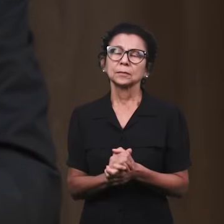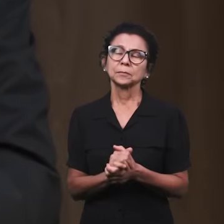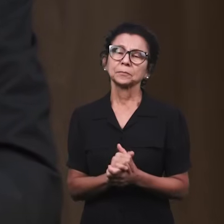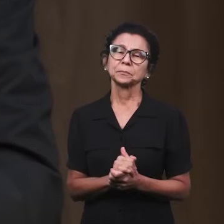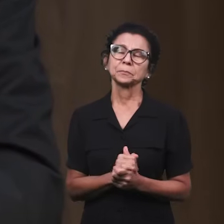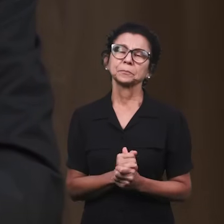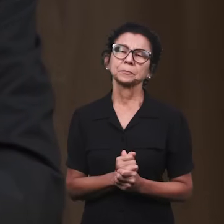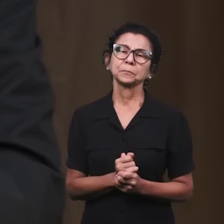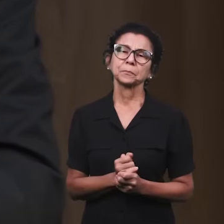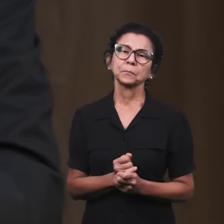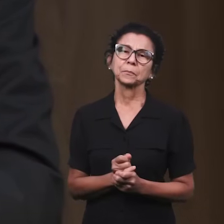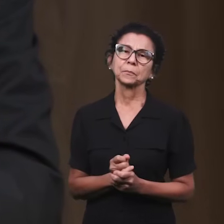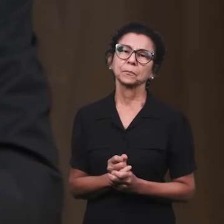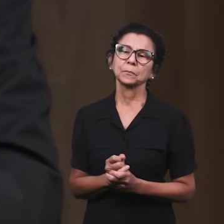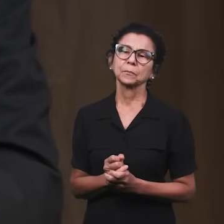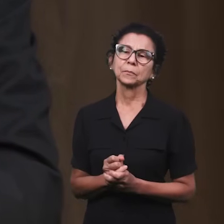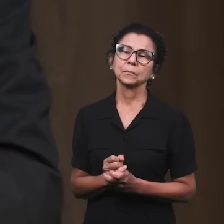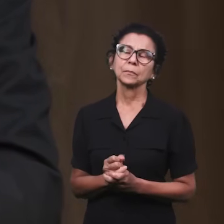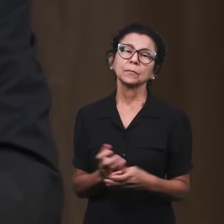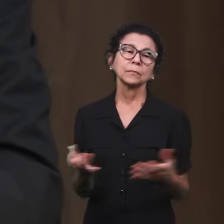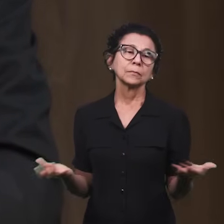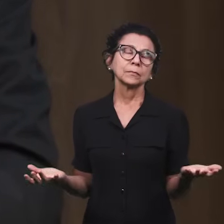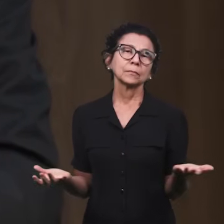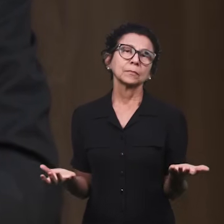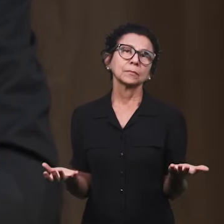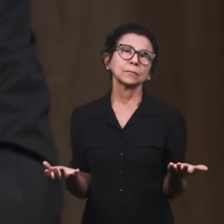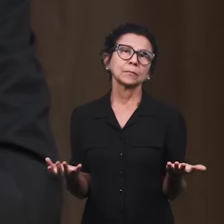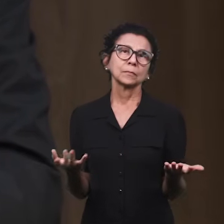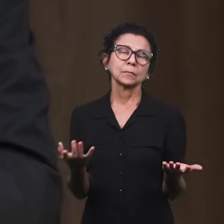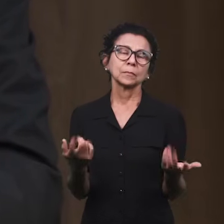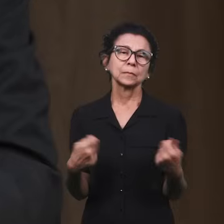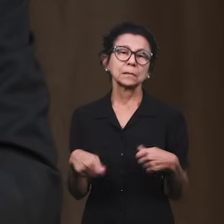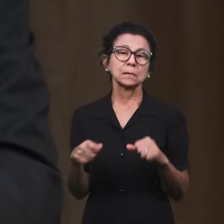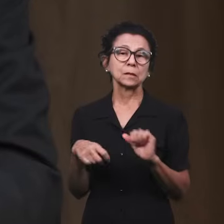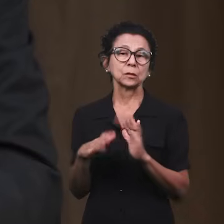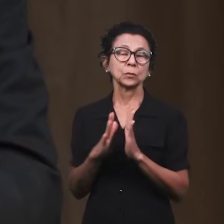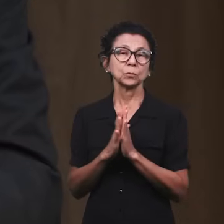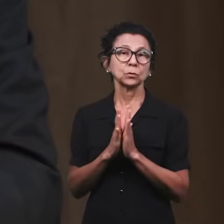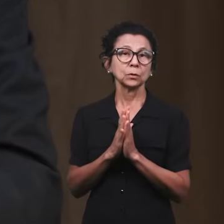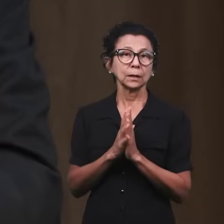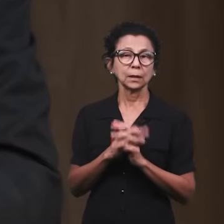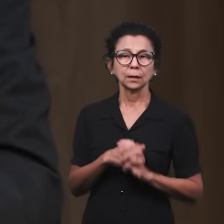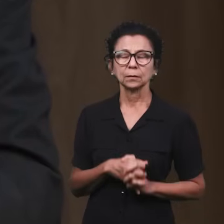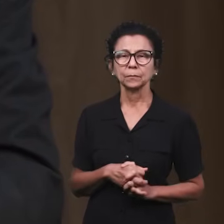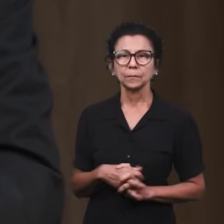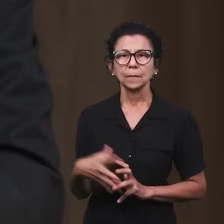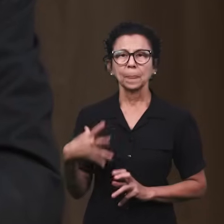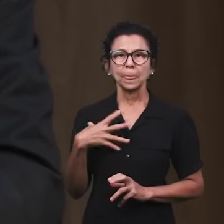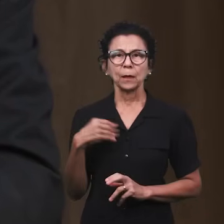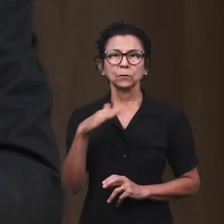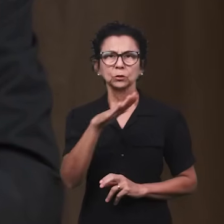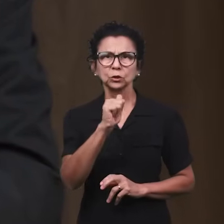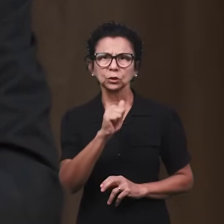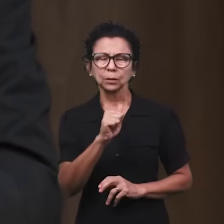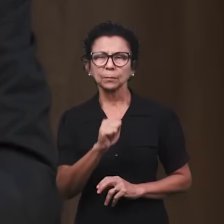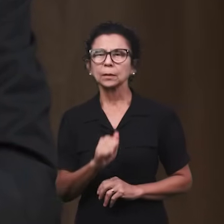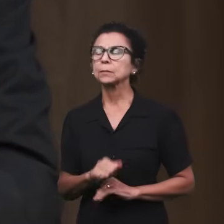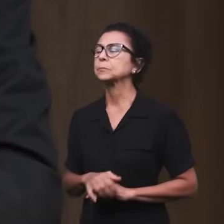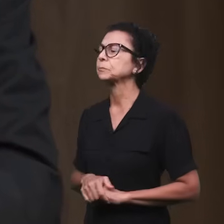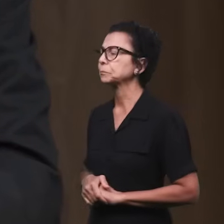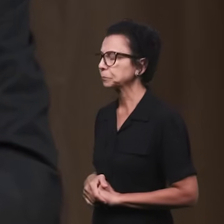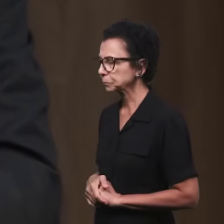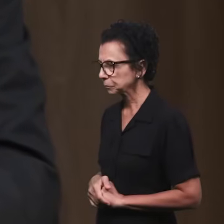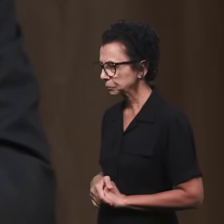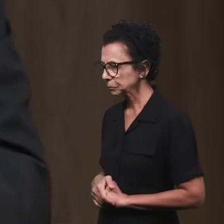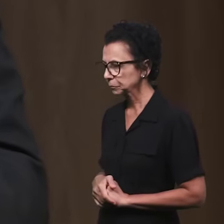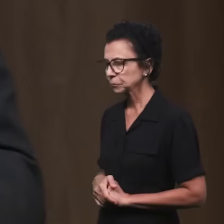veneno. Então, a gente tem que orar para que quando o filho chamar, chamou, isso aqui tem que ser desligado. Amém.